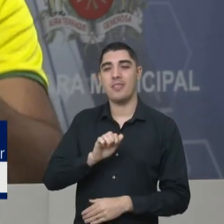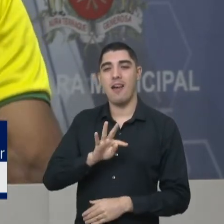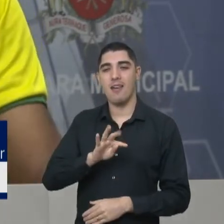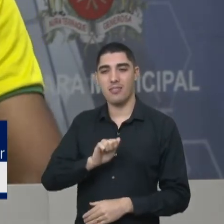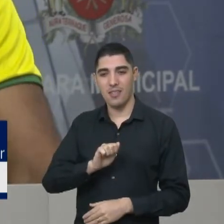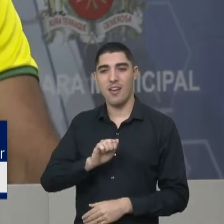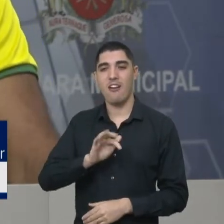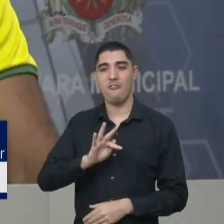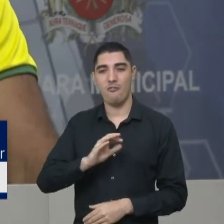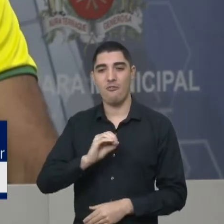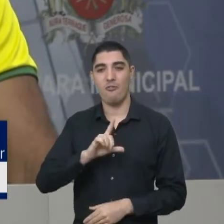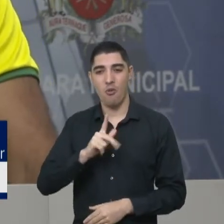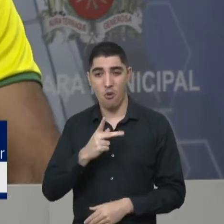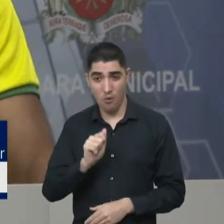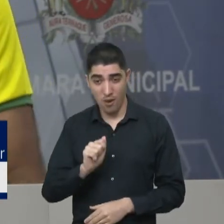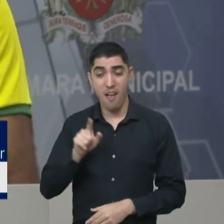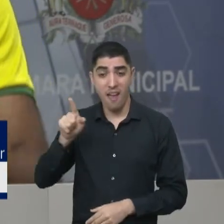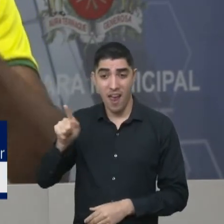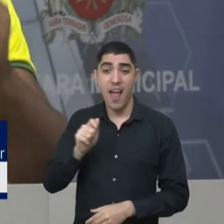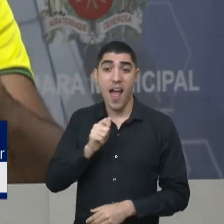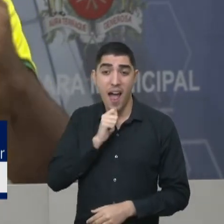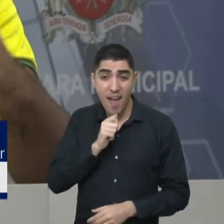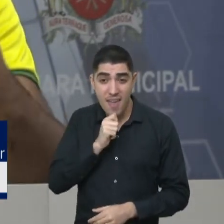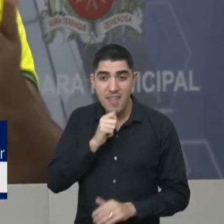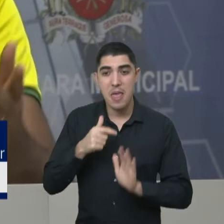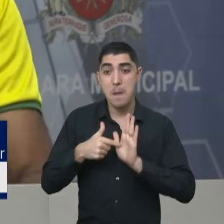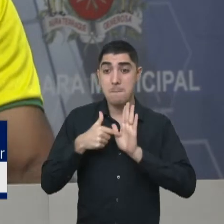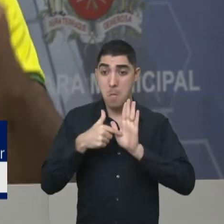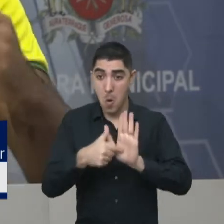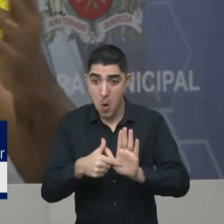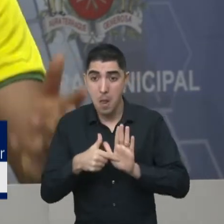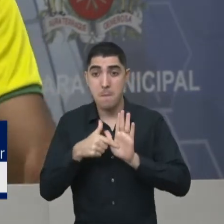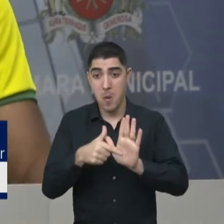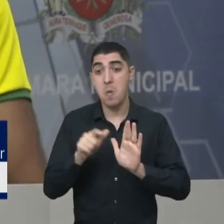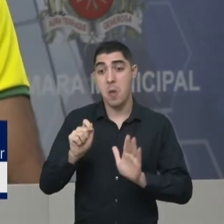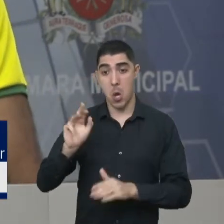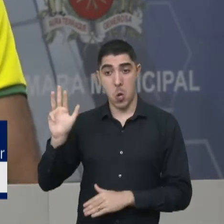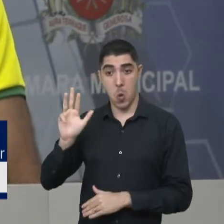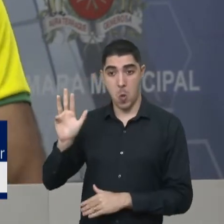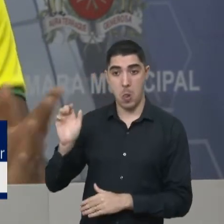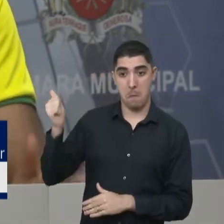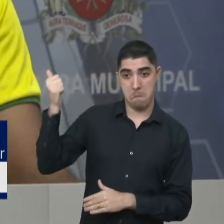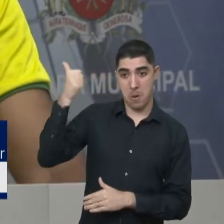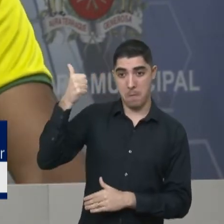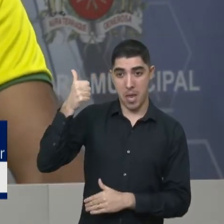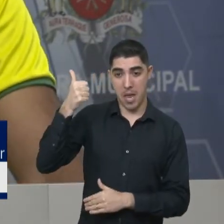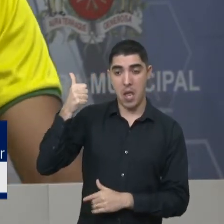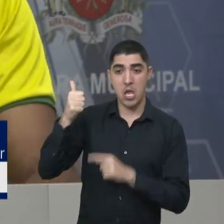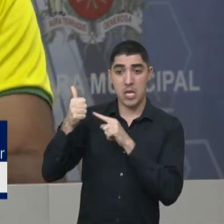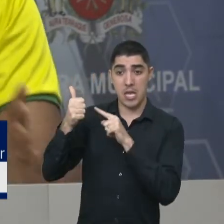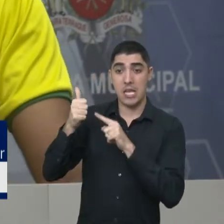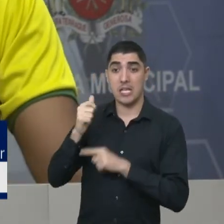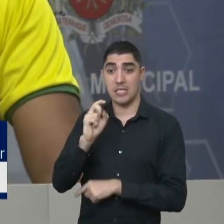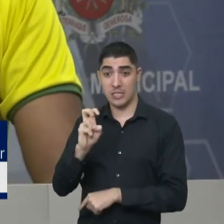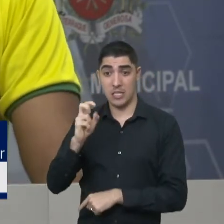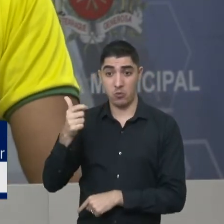insistindo, vereador José, continua insistindo em pesquisa, dando Lula com